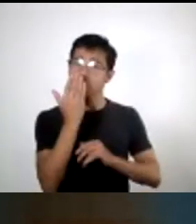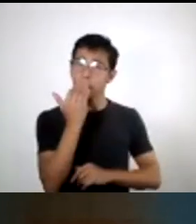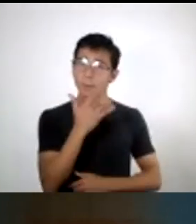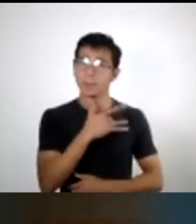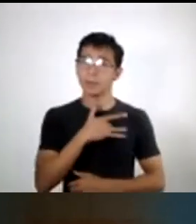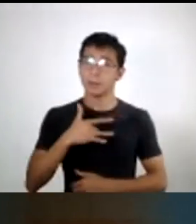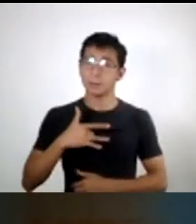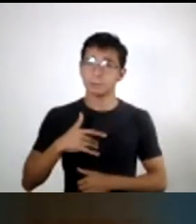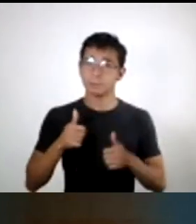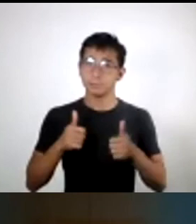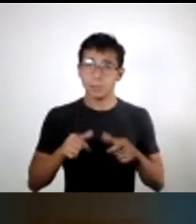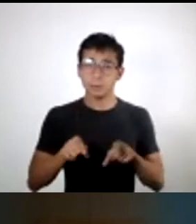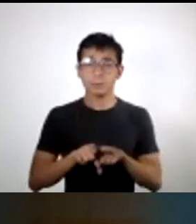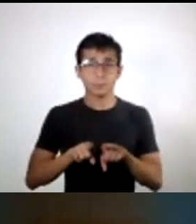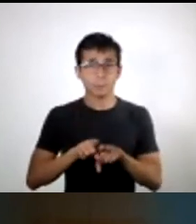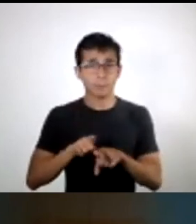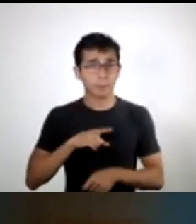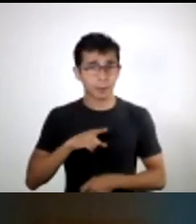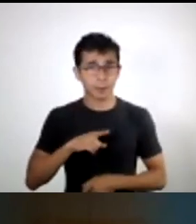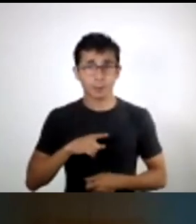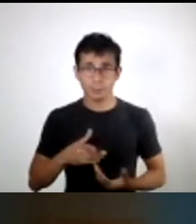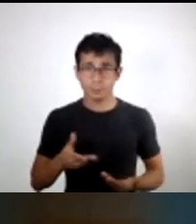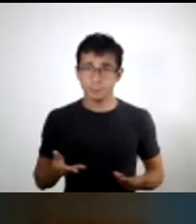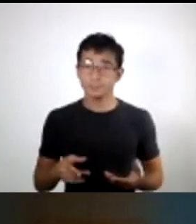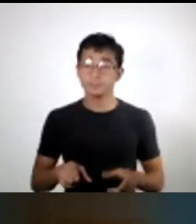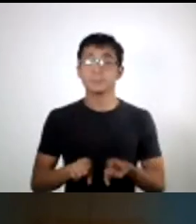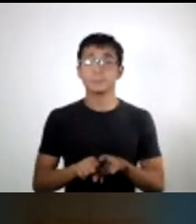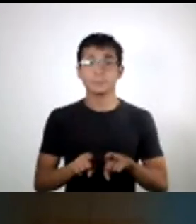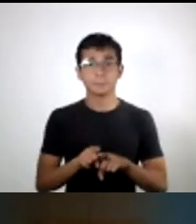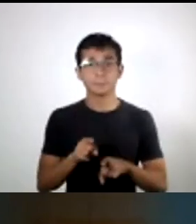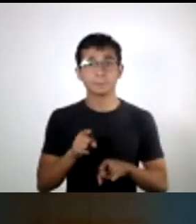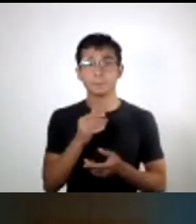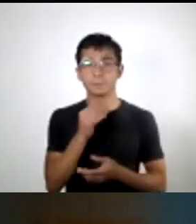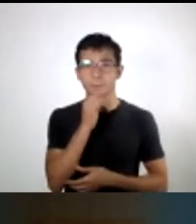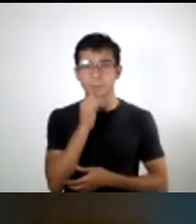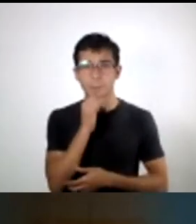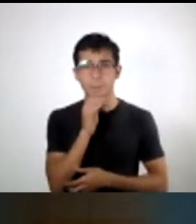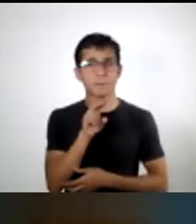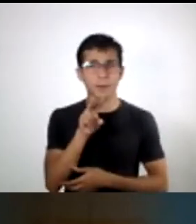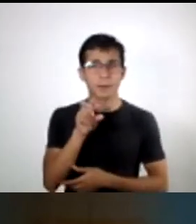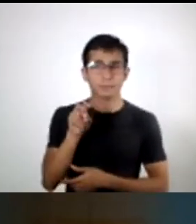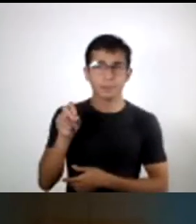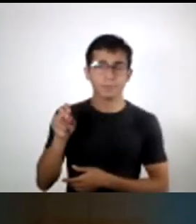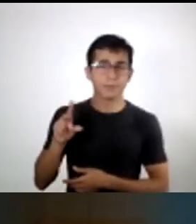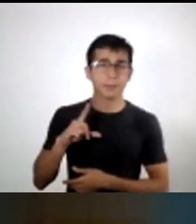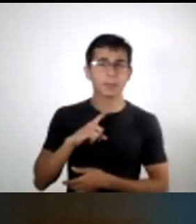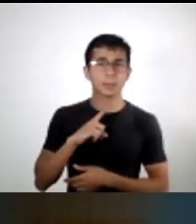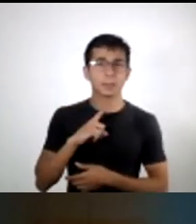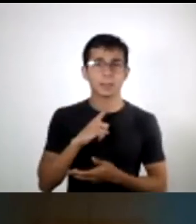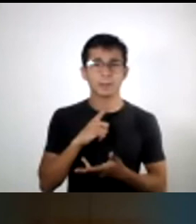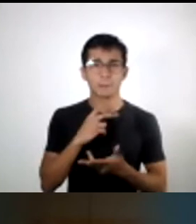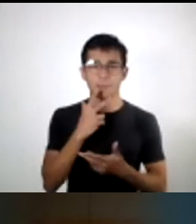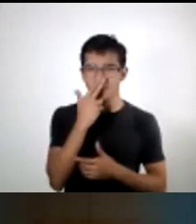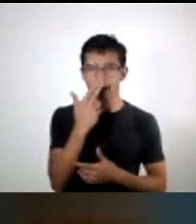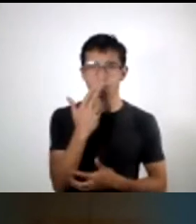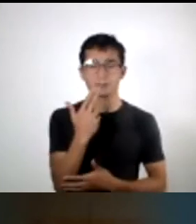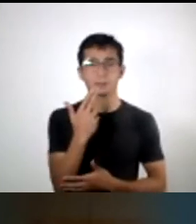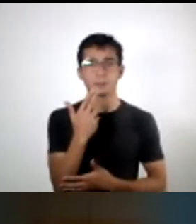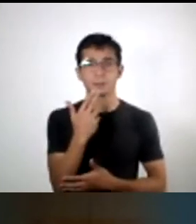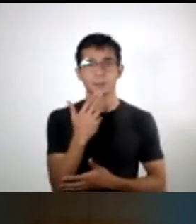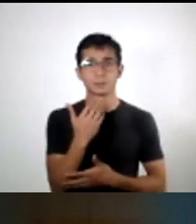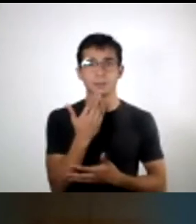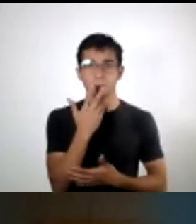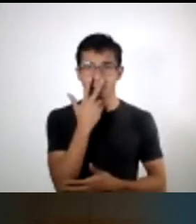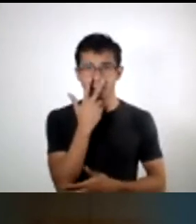alimentação, né, a gente tem visto tanto assim um desvalor, né. Todo